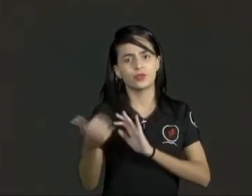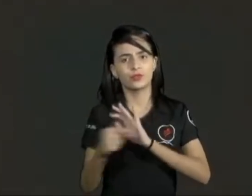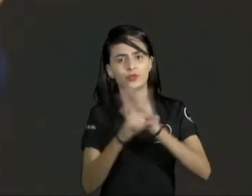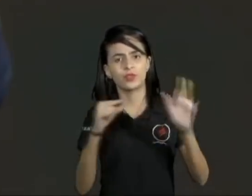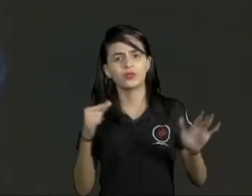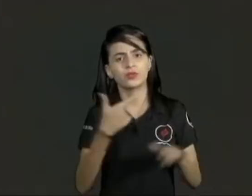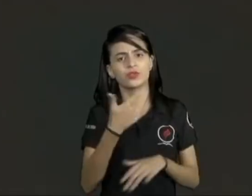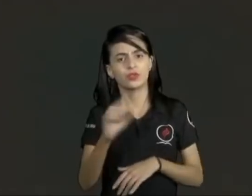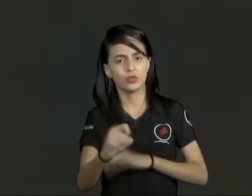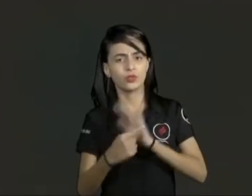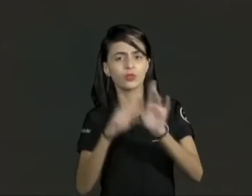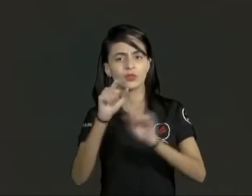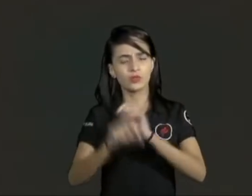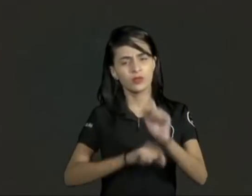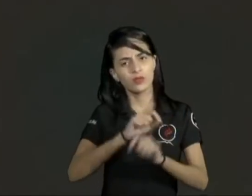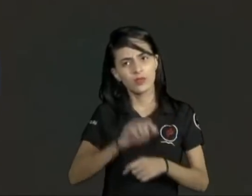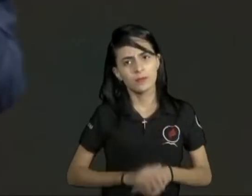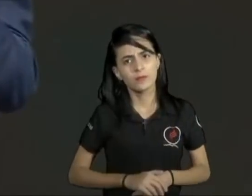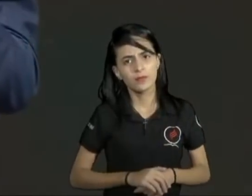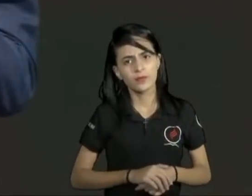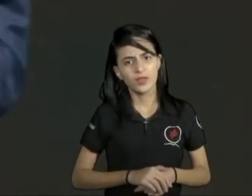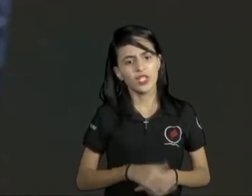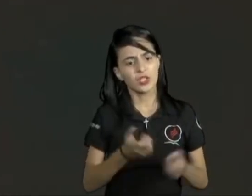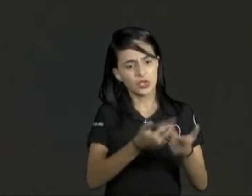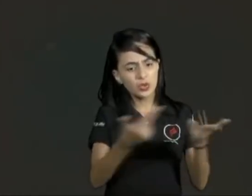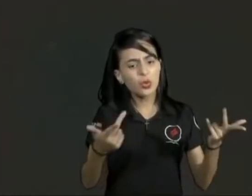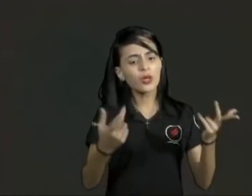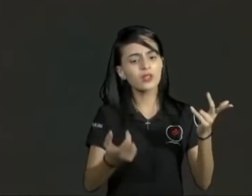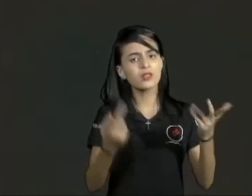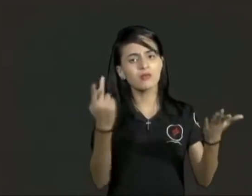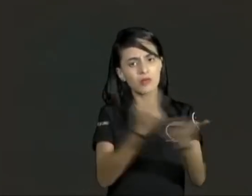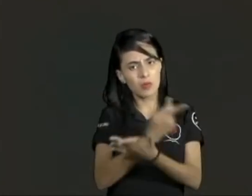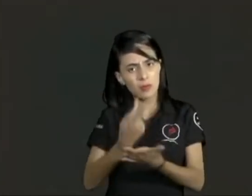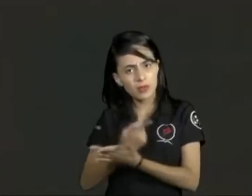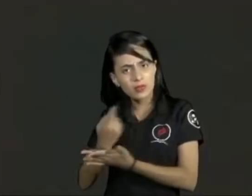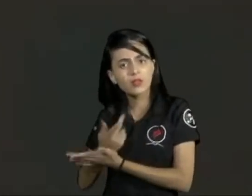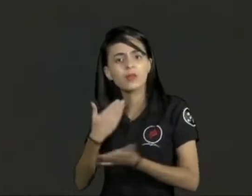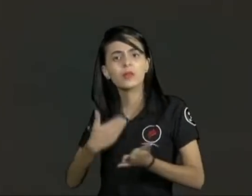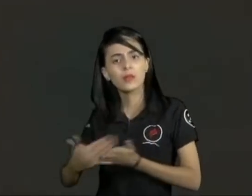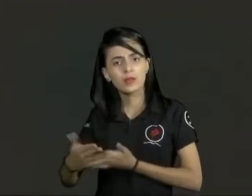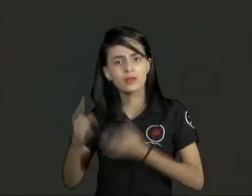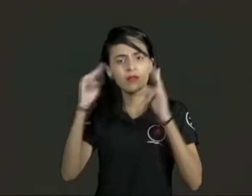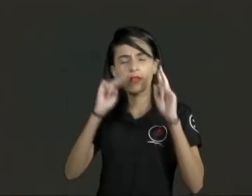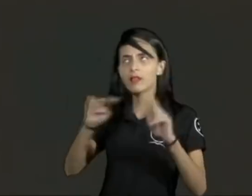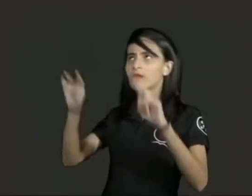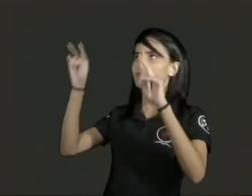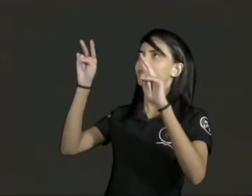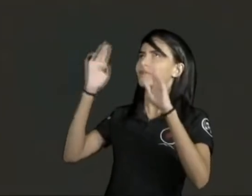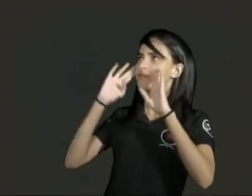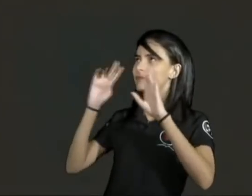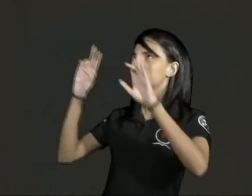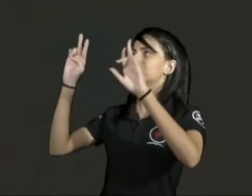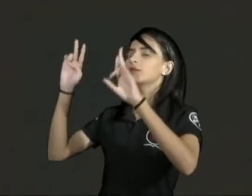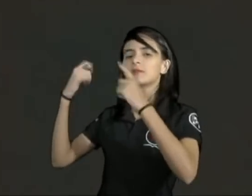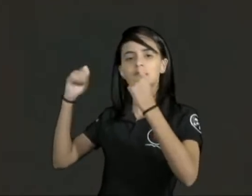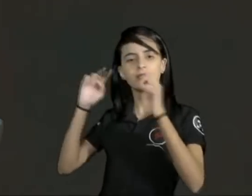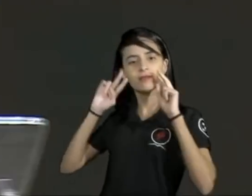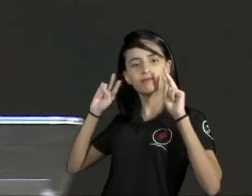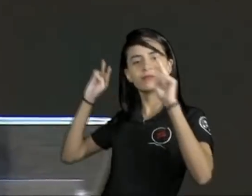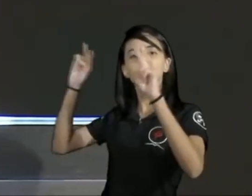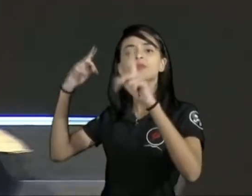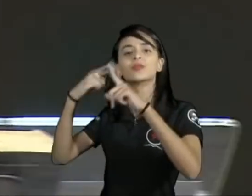Versículo 28 de isola Quando essas coisas começarem a acontecer olhai para cima e levantai as vossas cabeças